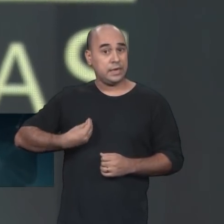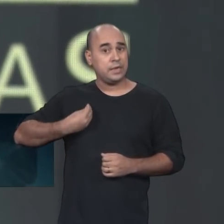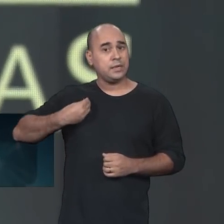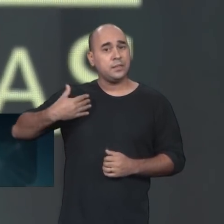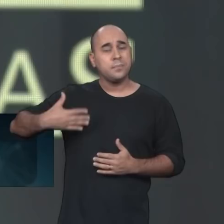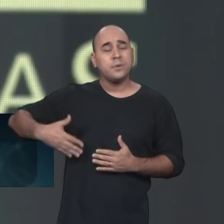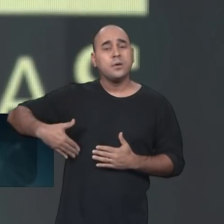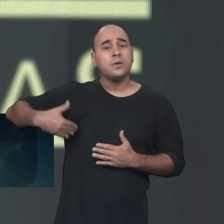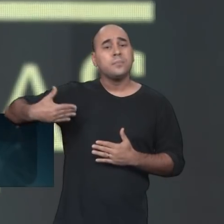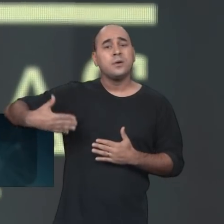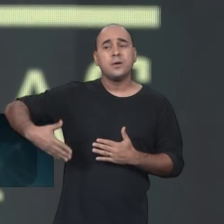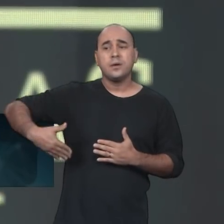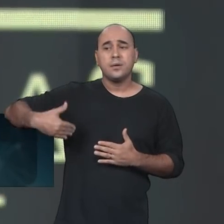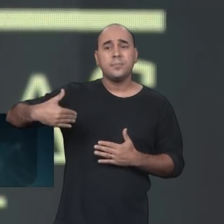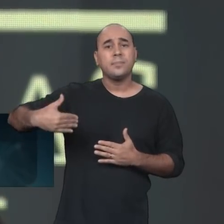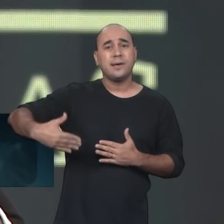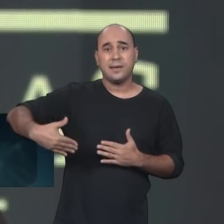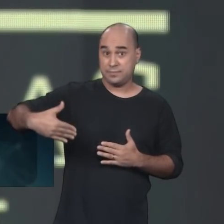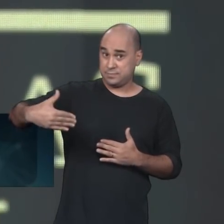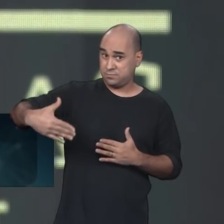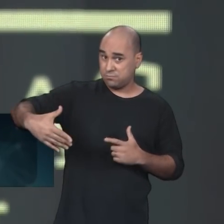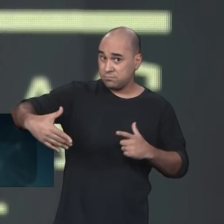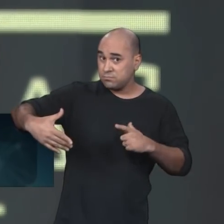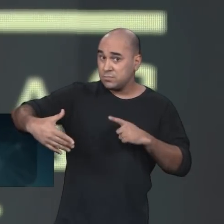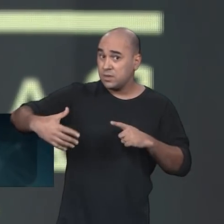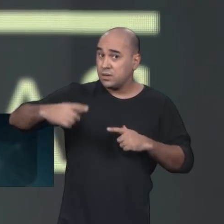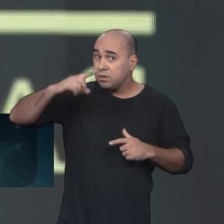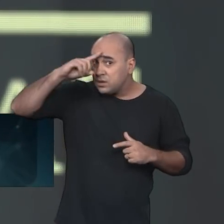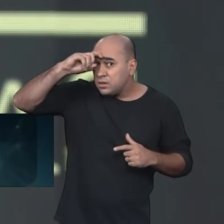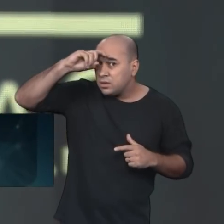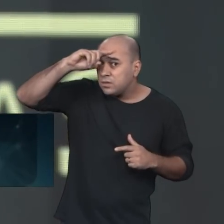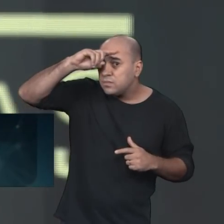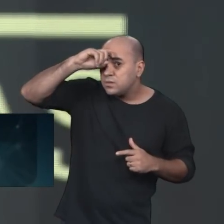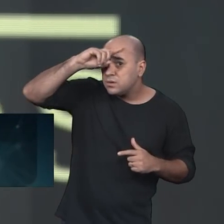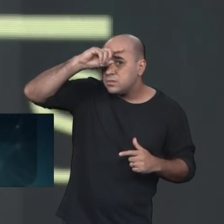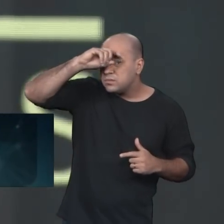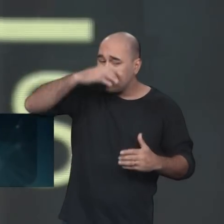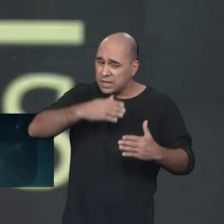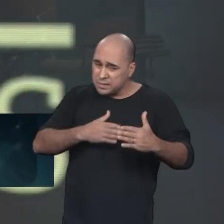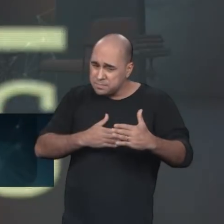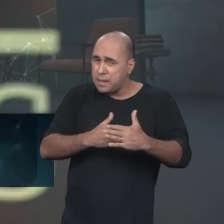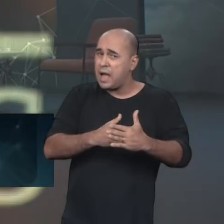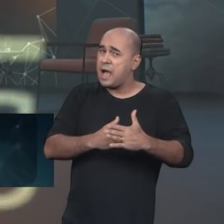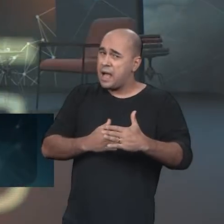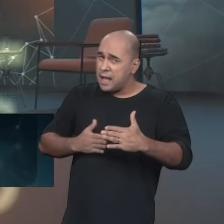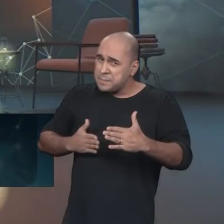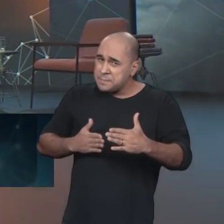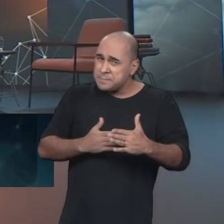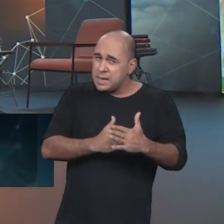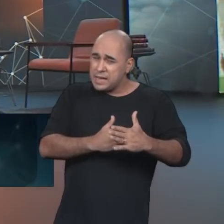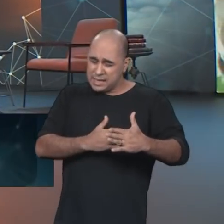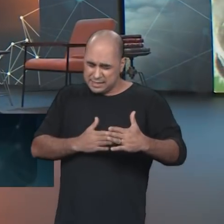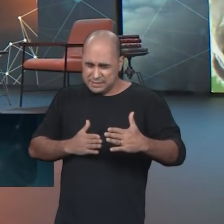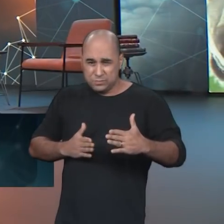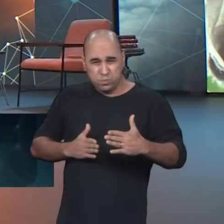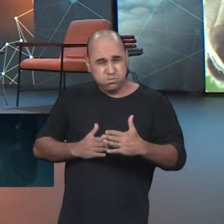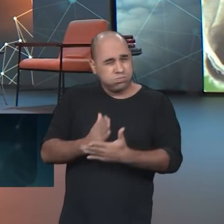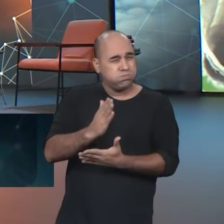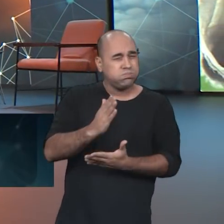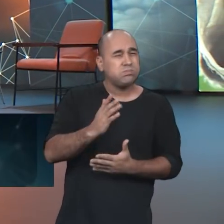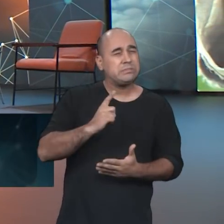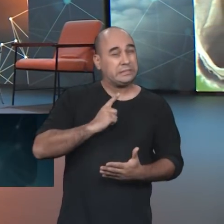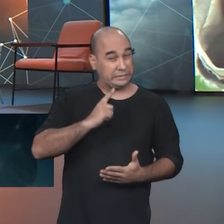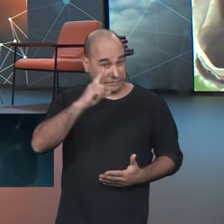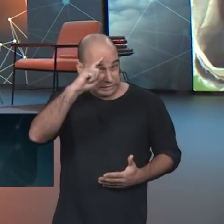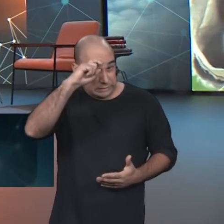navegar na provação, enfrentando a tempestade, enfrentando